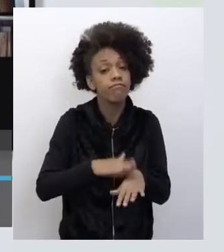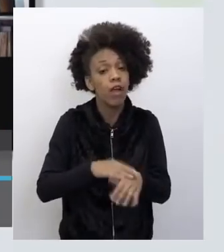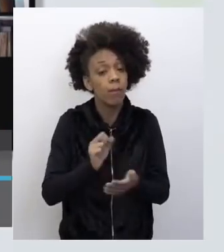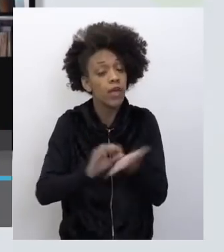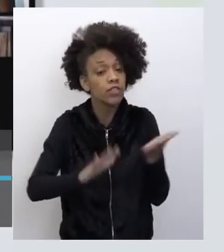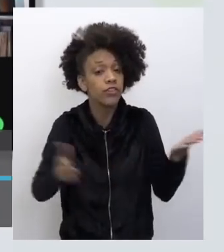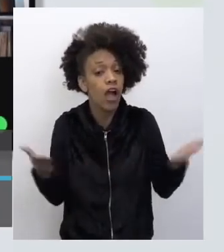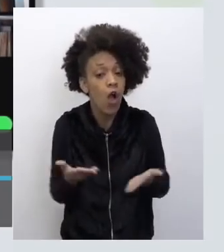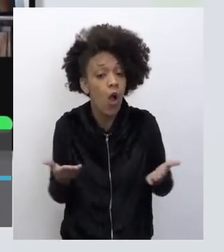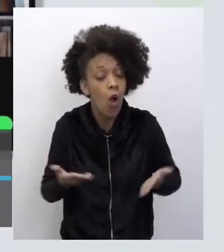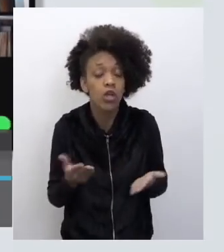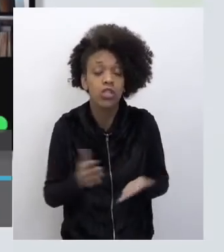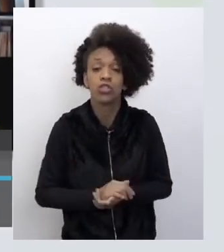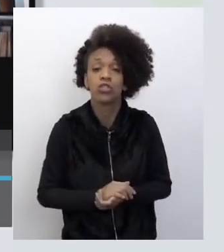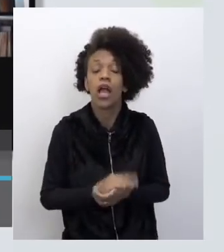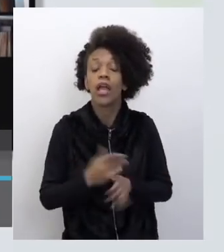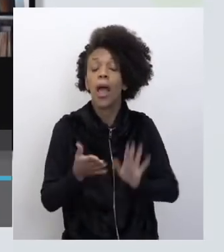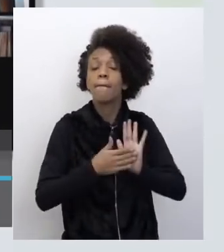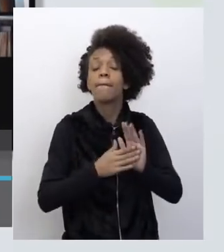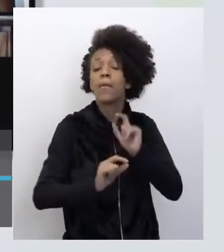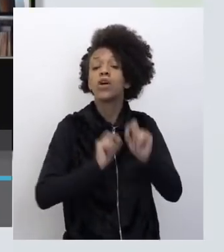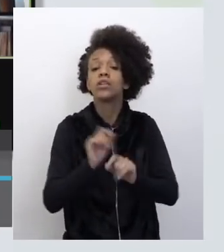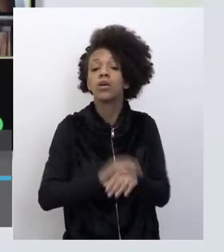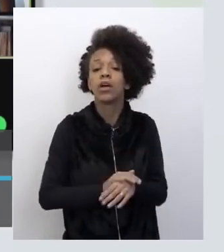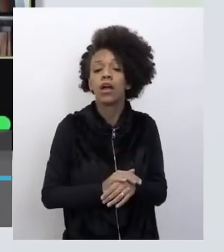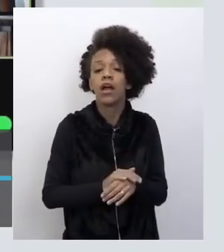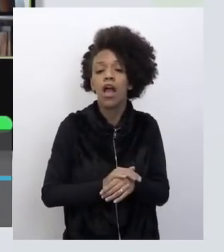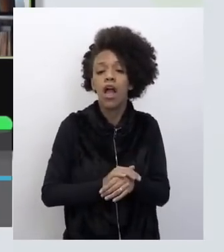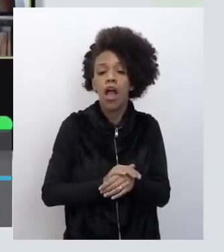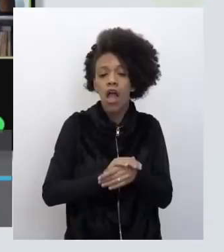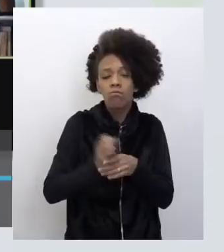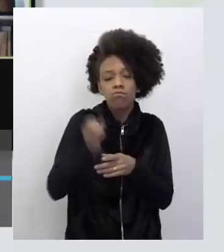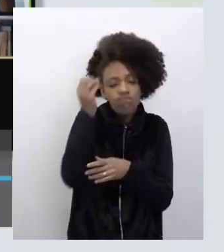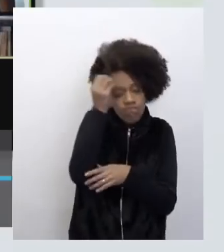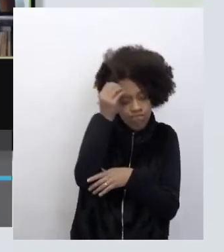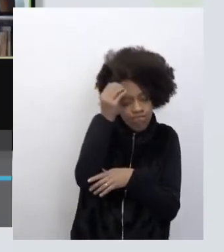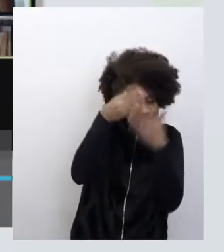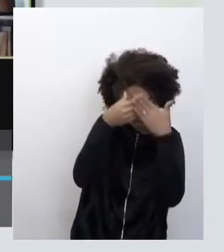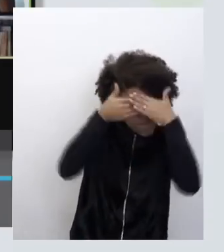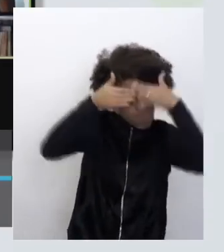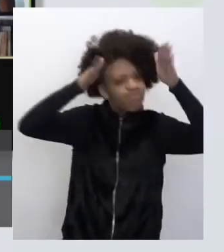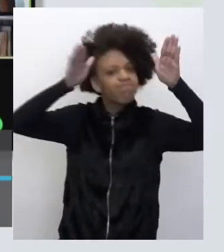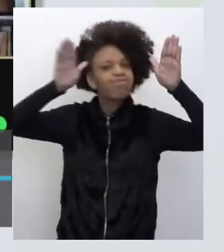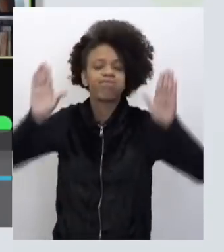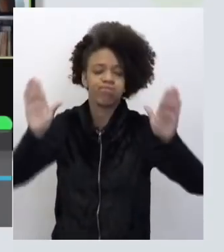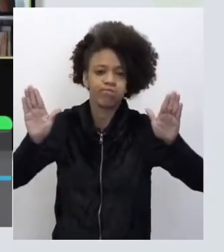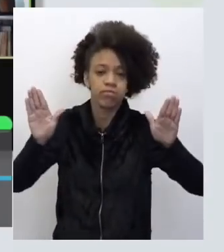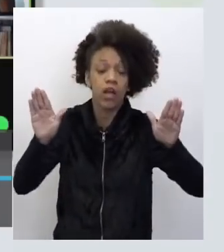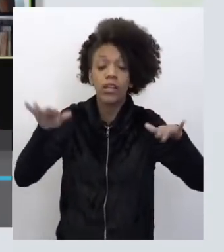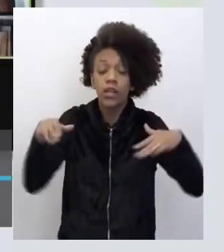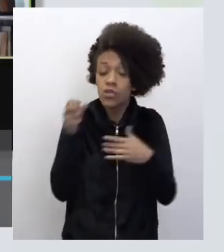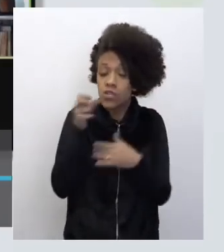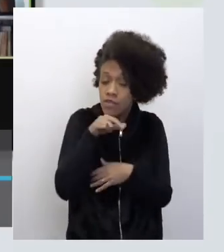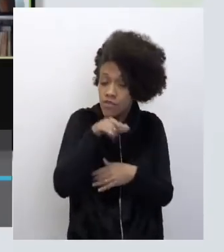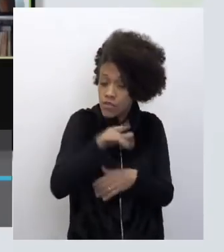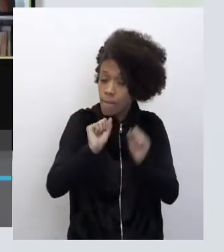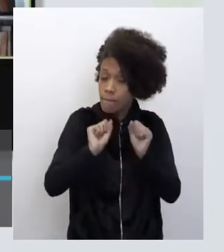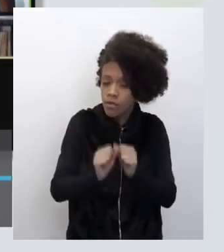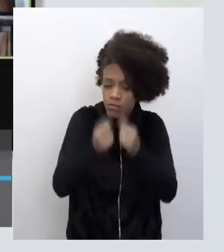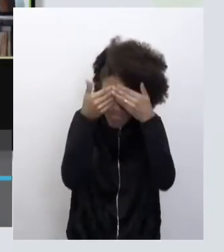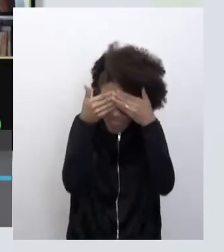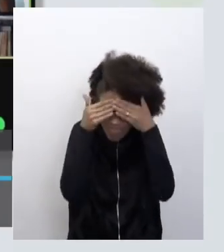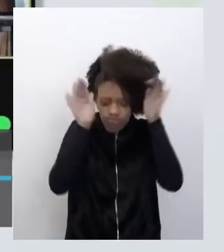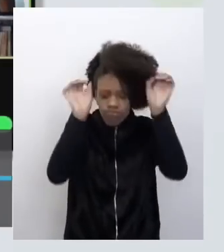em que a proposta era hackear a janela. Então, se você pudesse hackear o que você vê